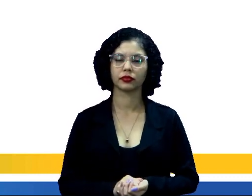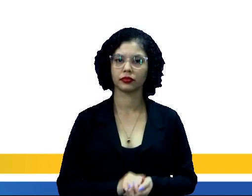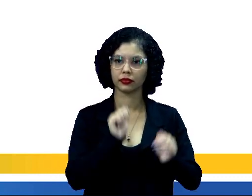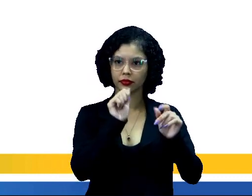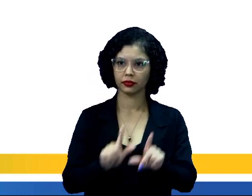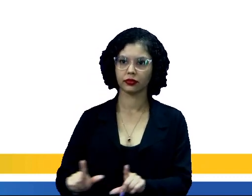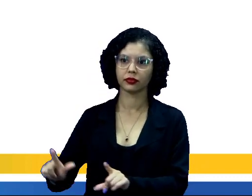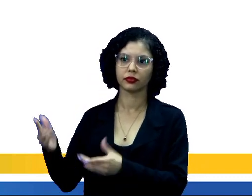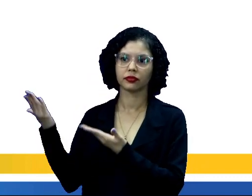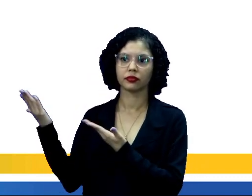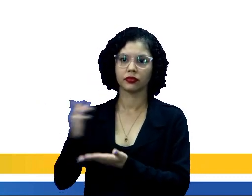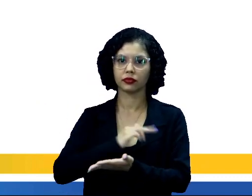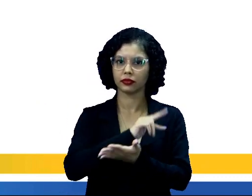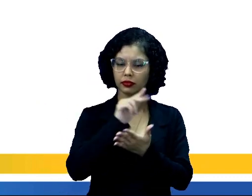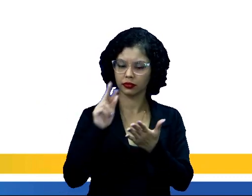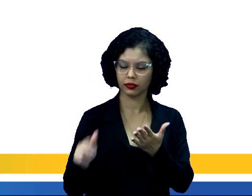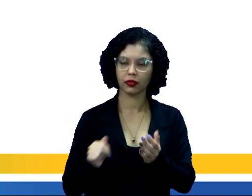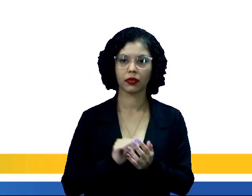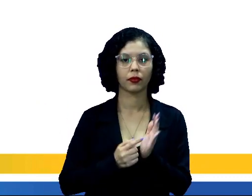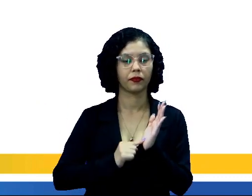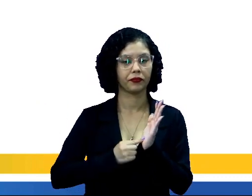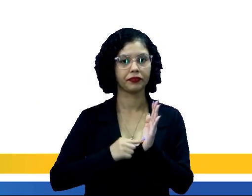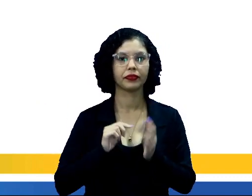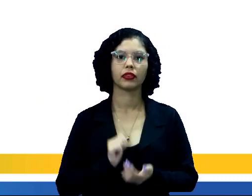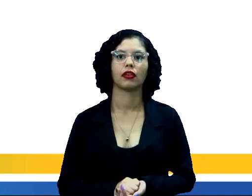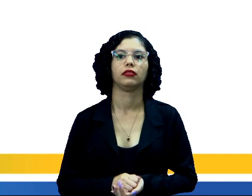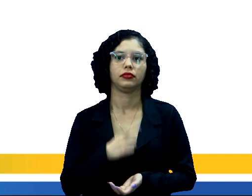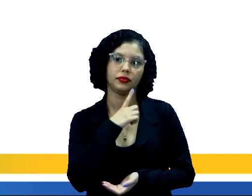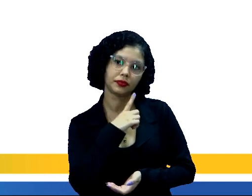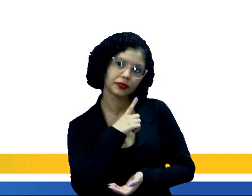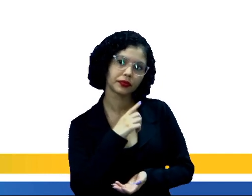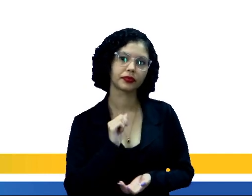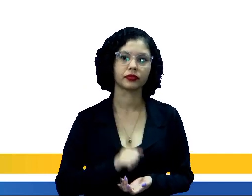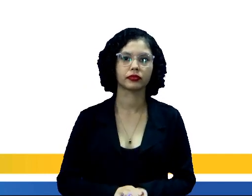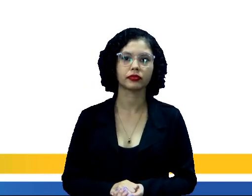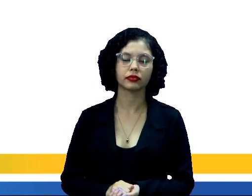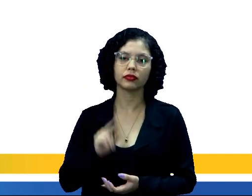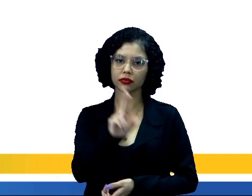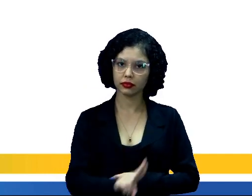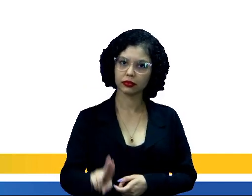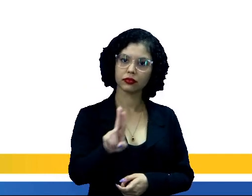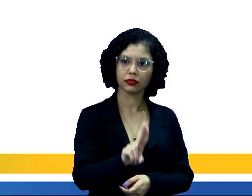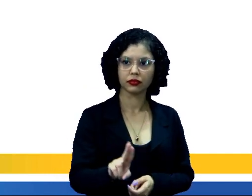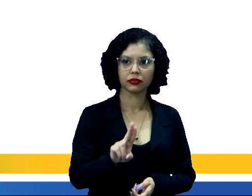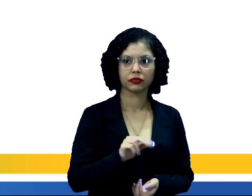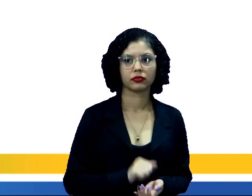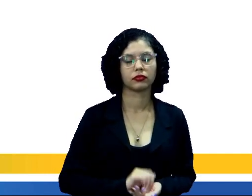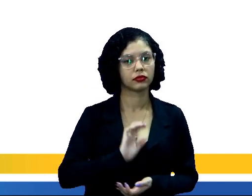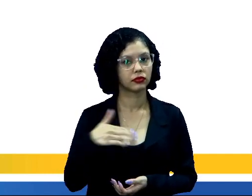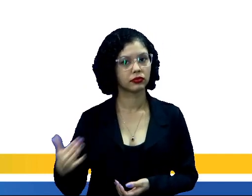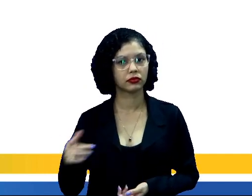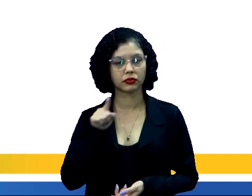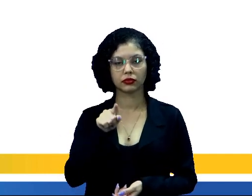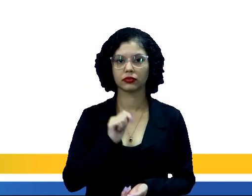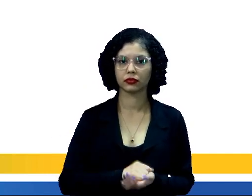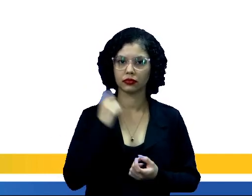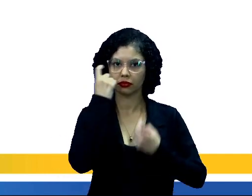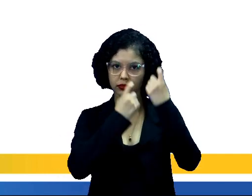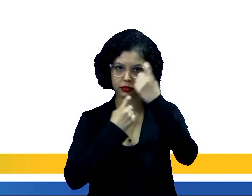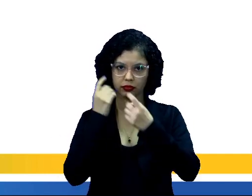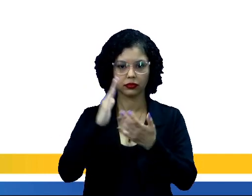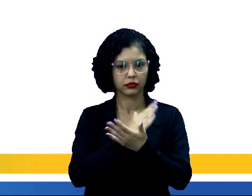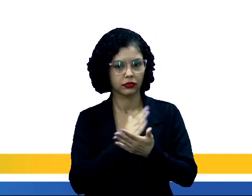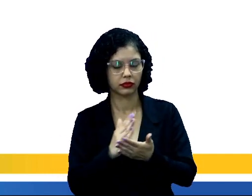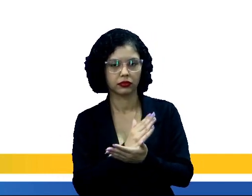na tela, nós temos vários tipos de ponto e eles são utilizados quando você quer